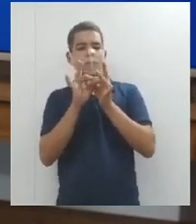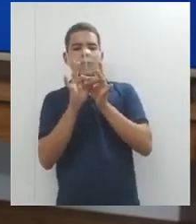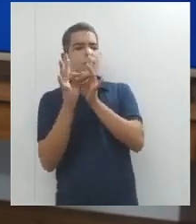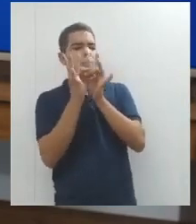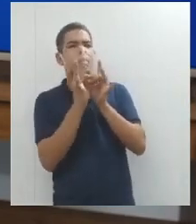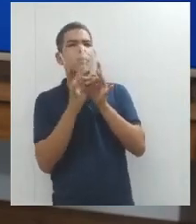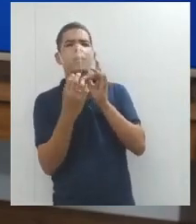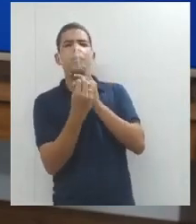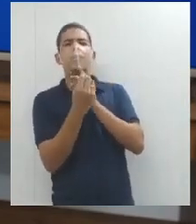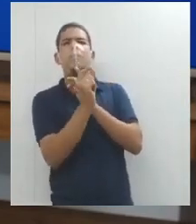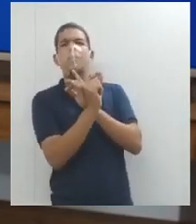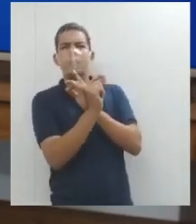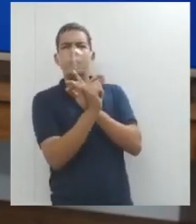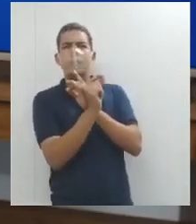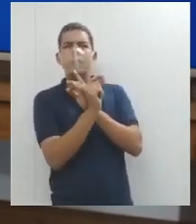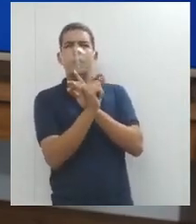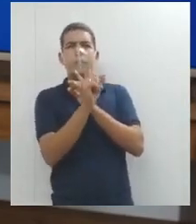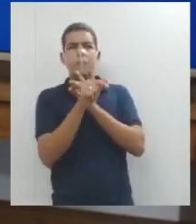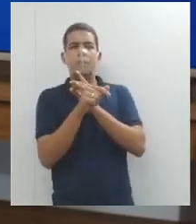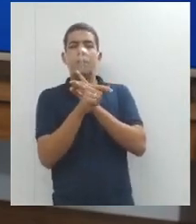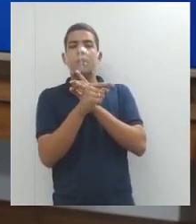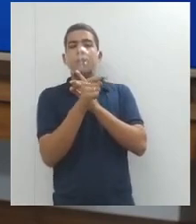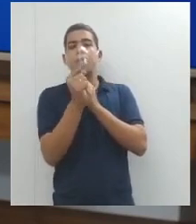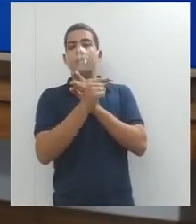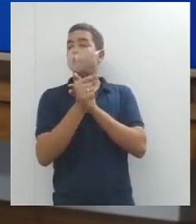dependendo do